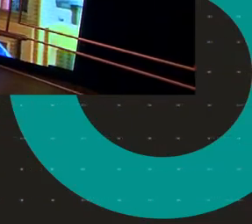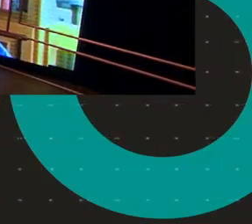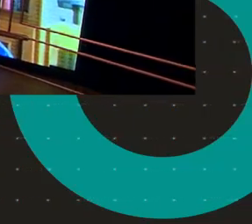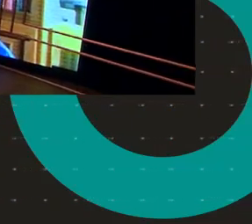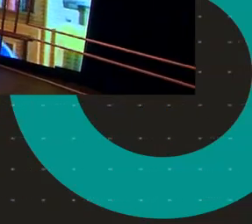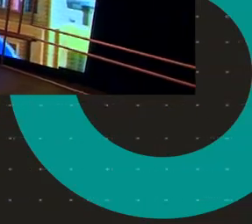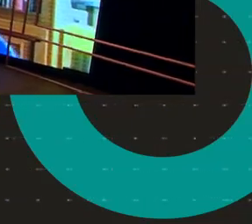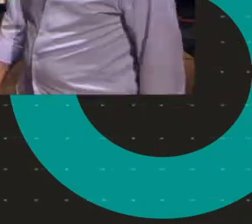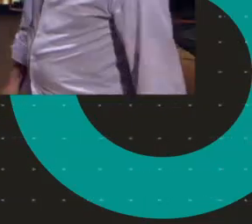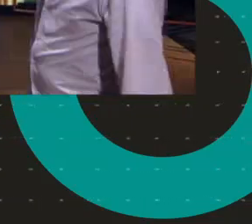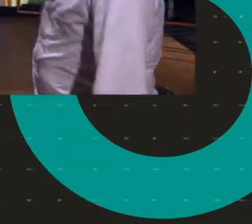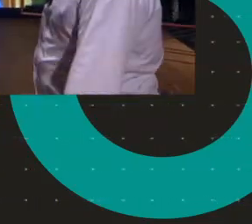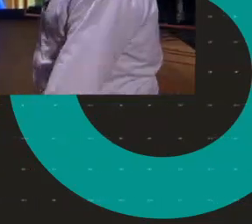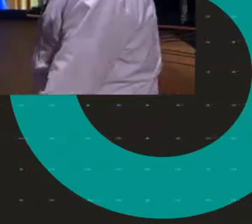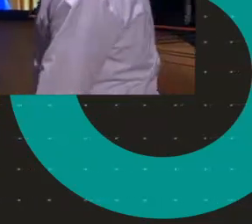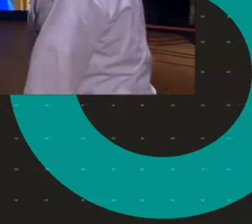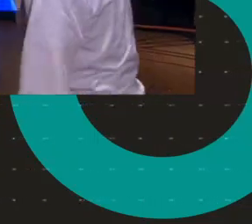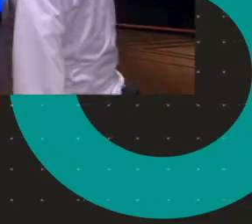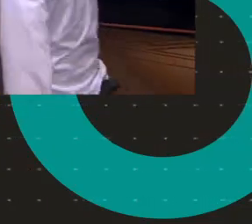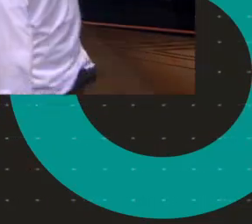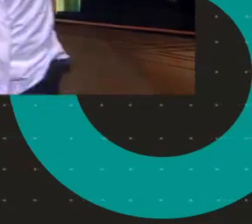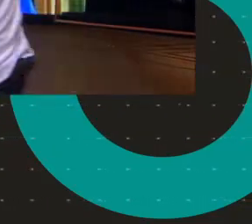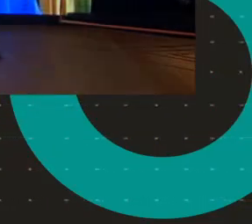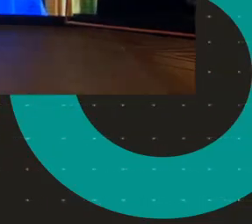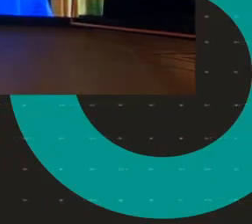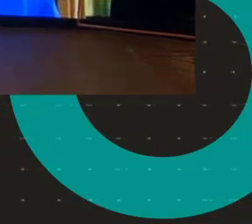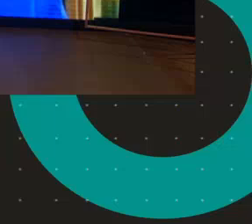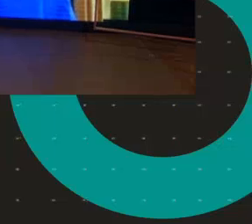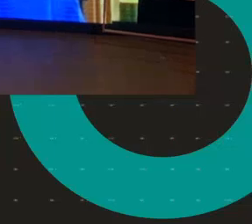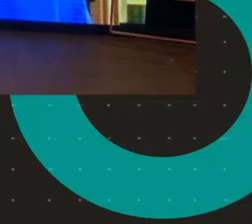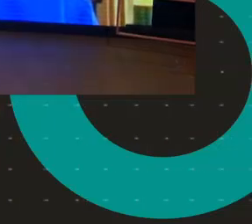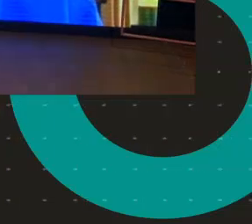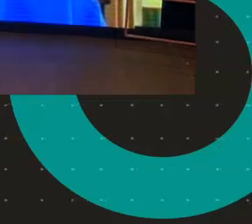no final, tá? Vamos ficar os dois do